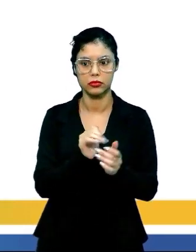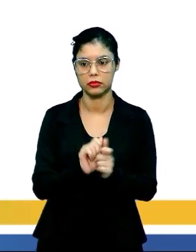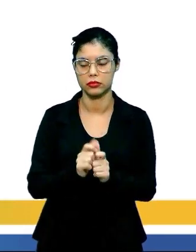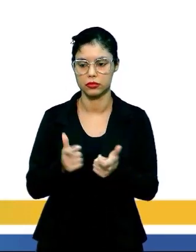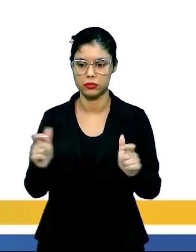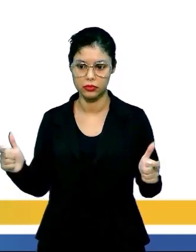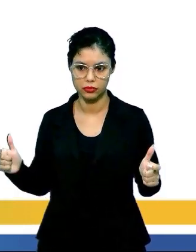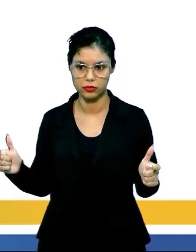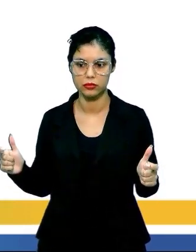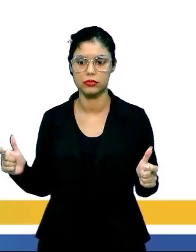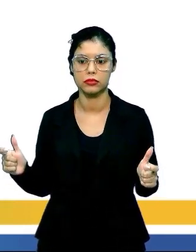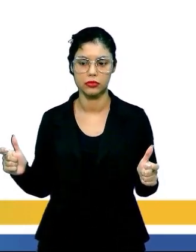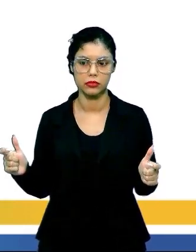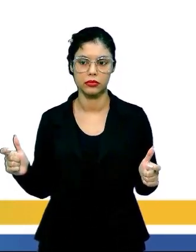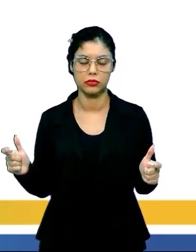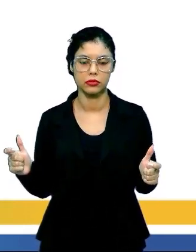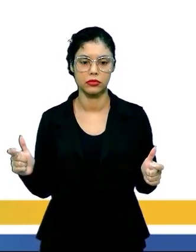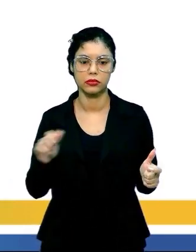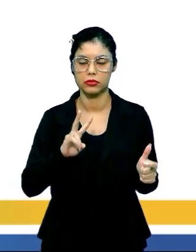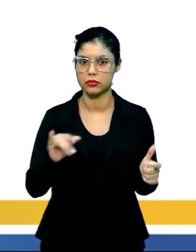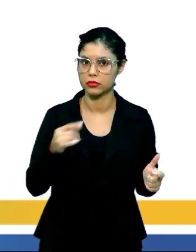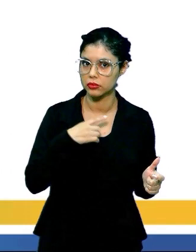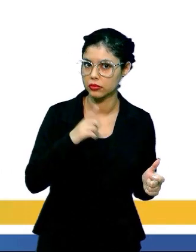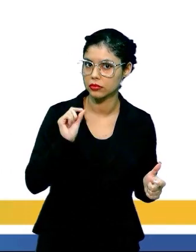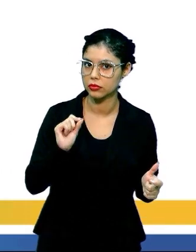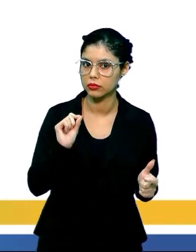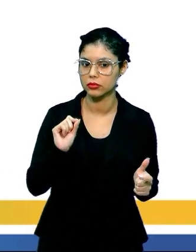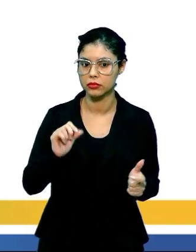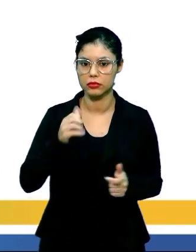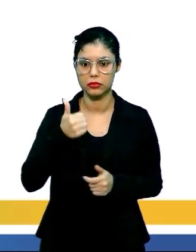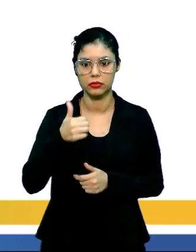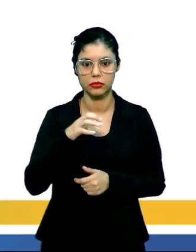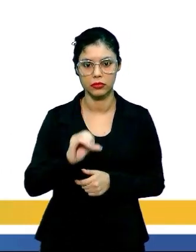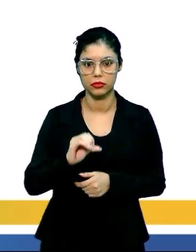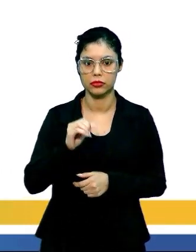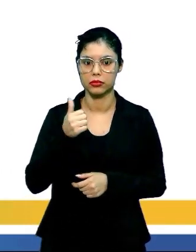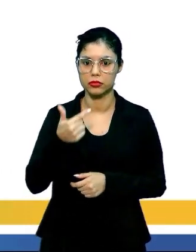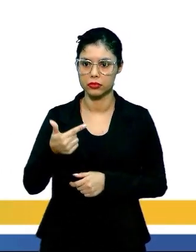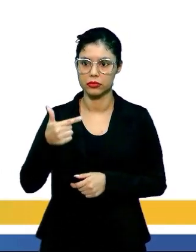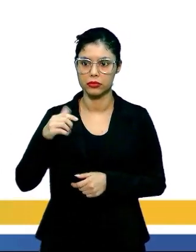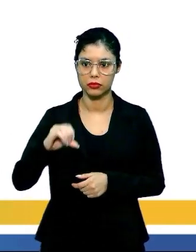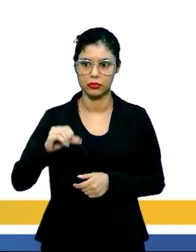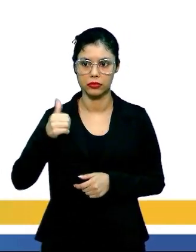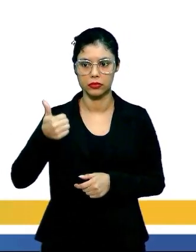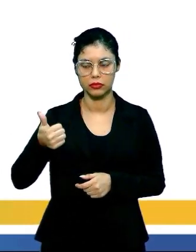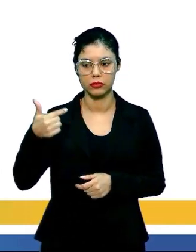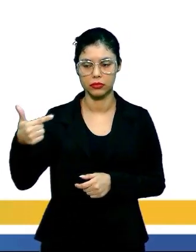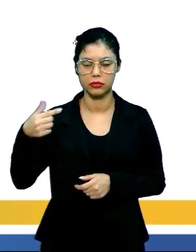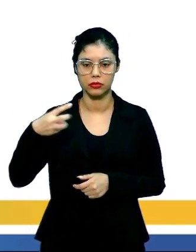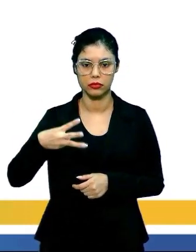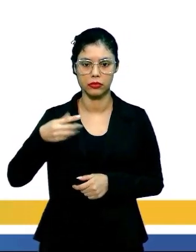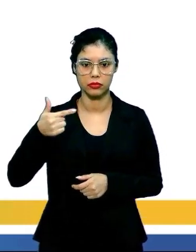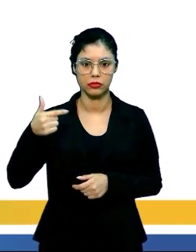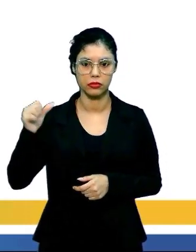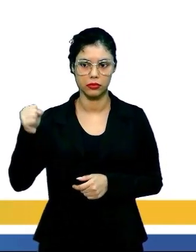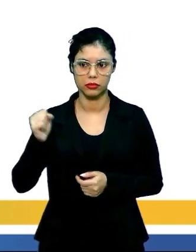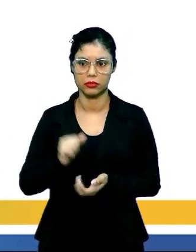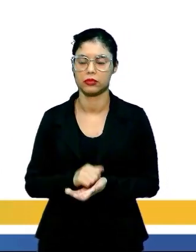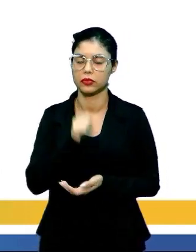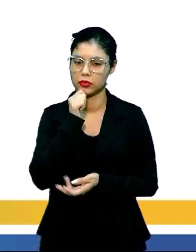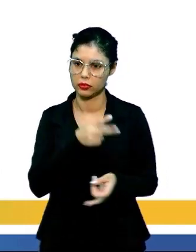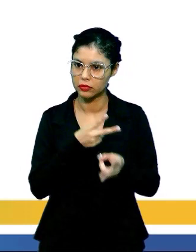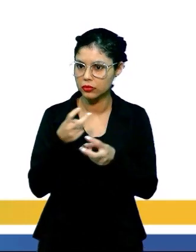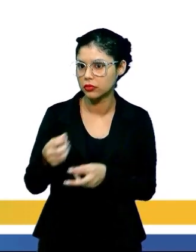crescente, ok? Vai ser 19, 21, 23, 27 e 28. Vocês percebam